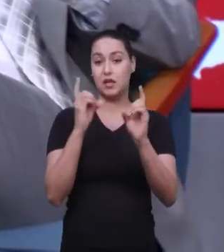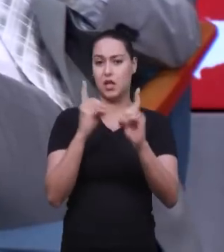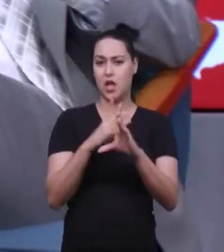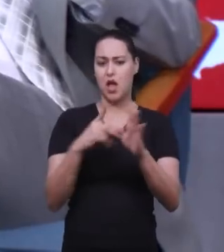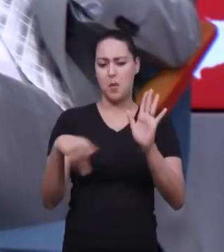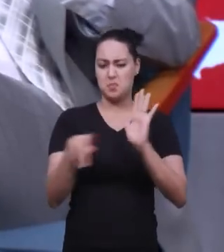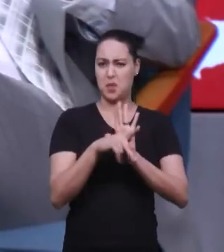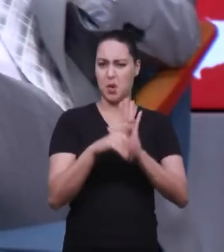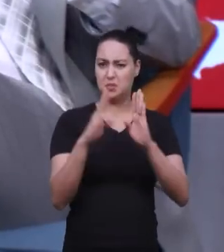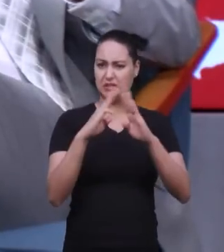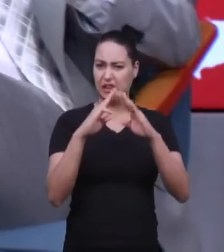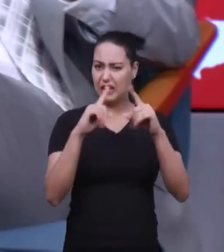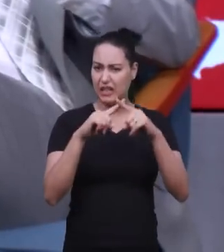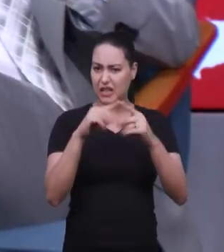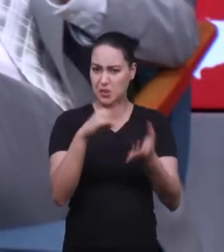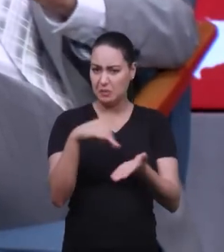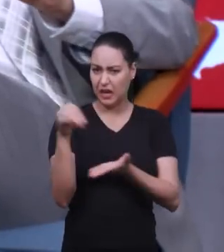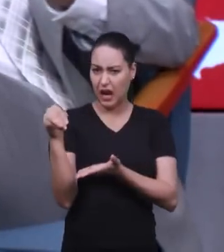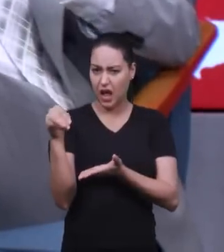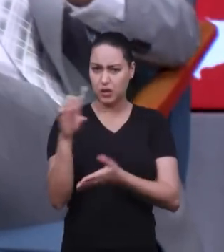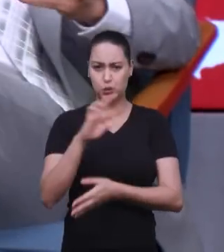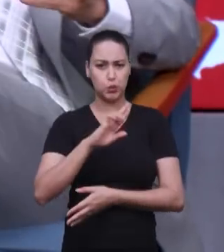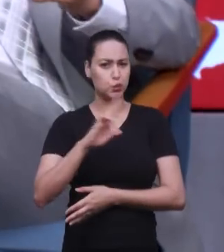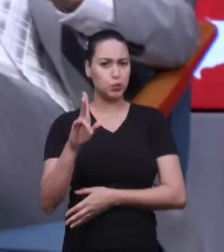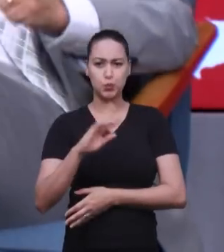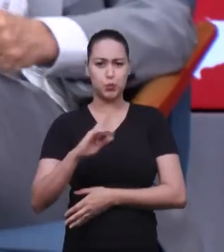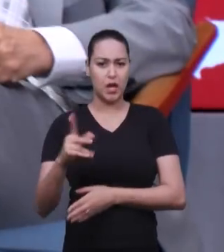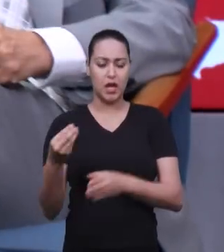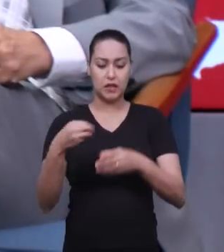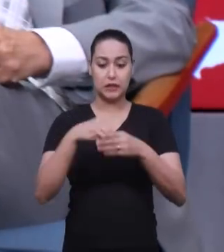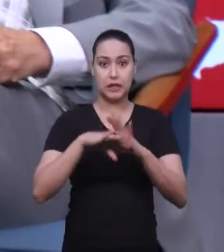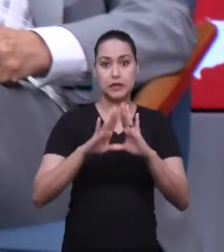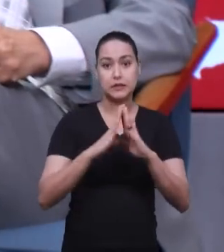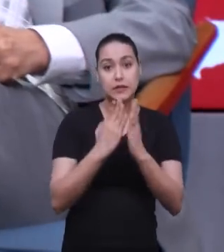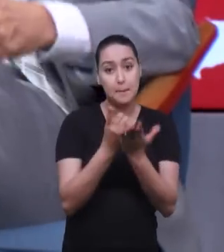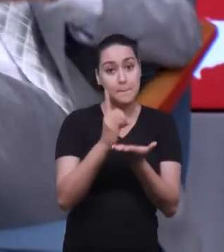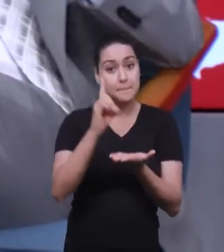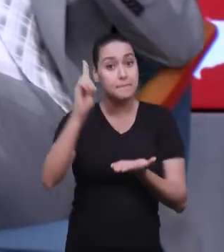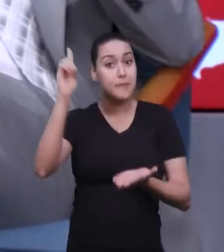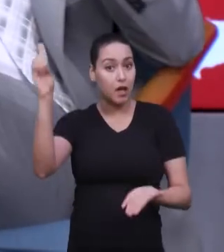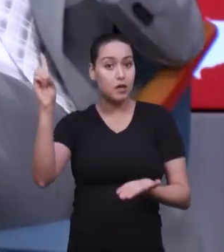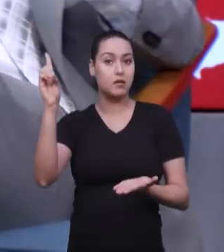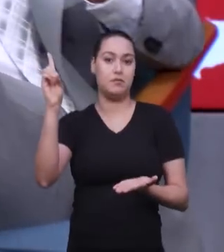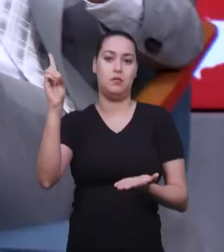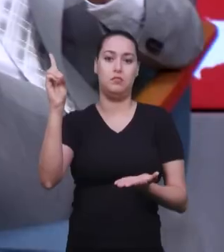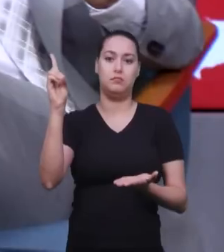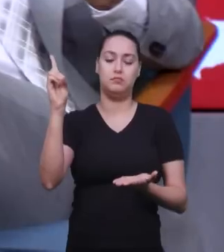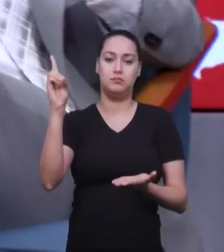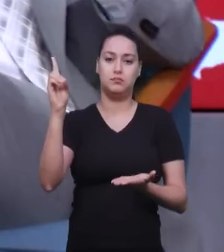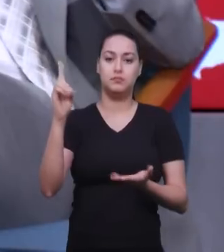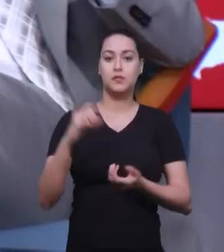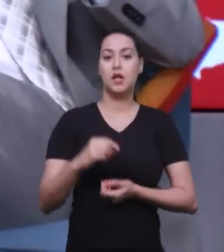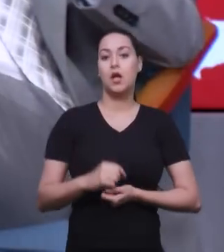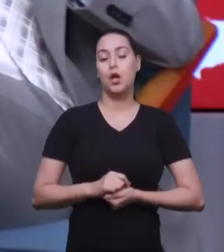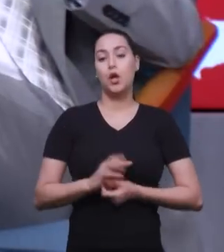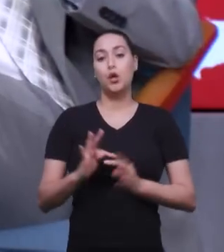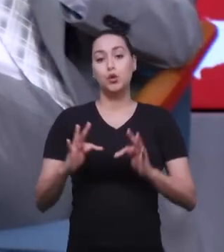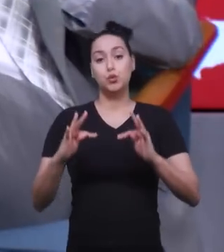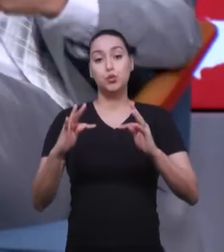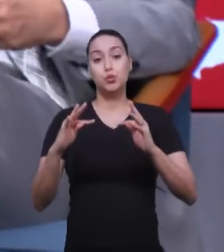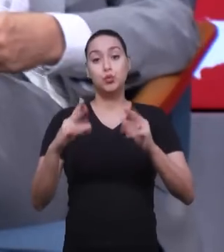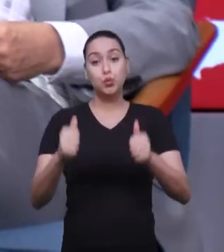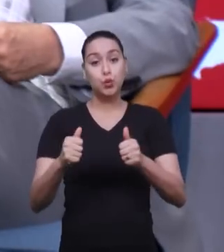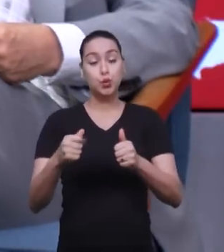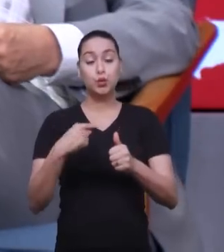Essa doutrina não é da Igreja Cristã Maranata, é bíblica. O que o Senhor fez conosco e o Senhor tem